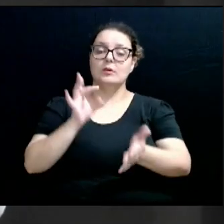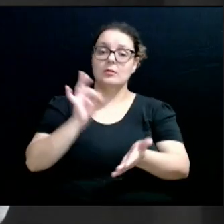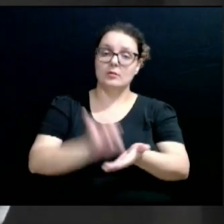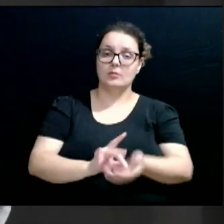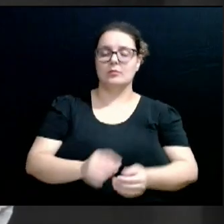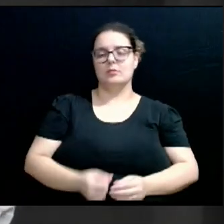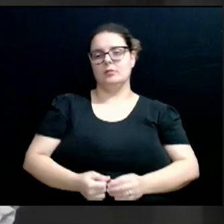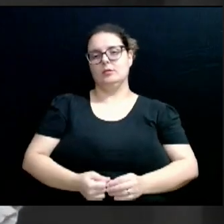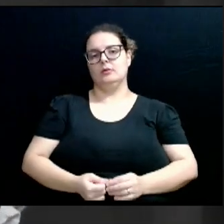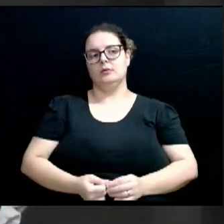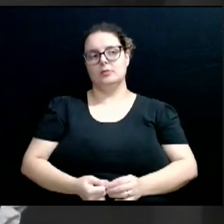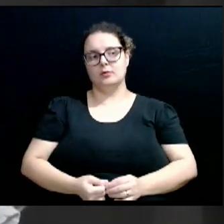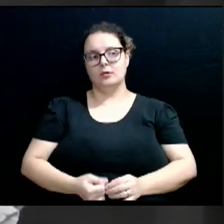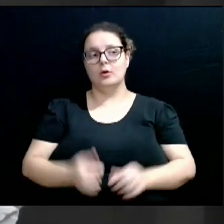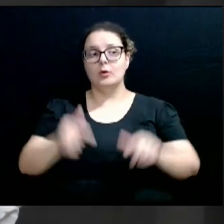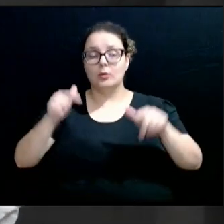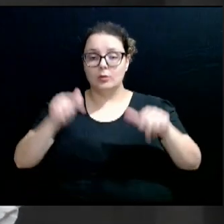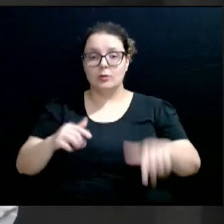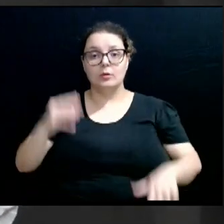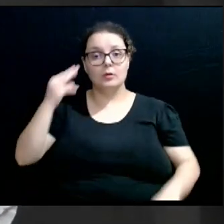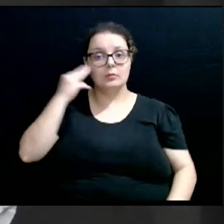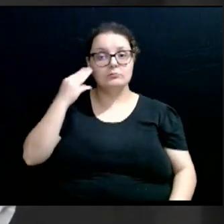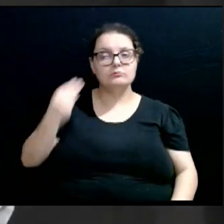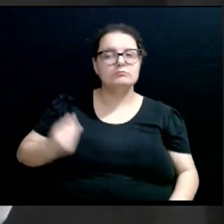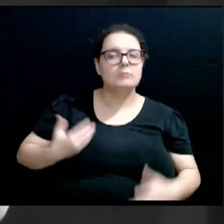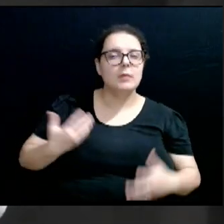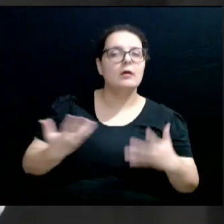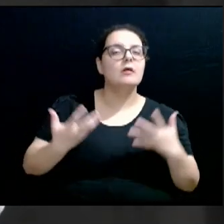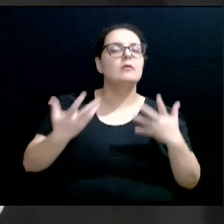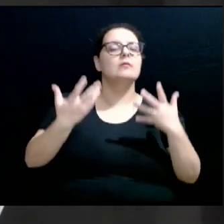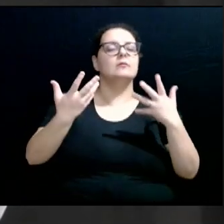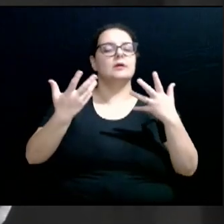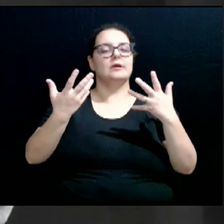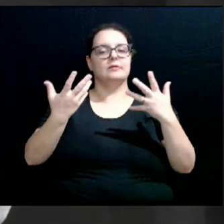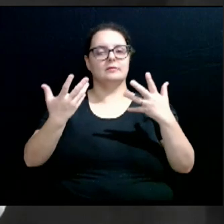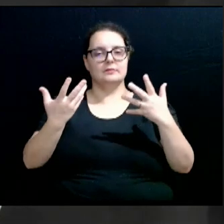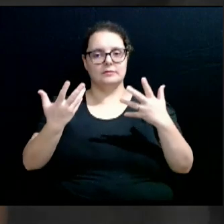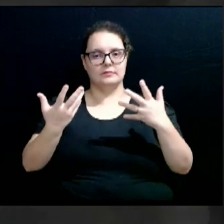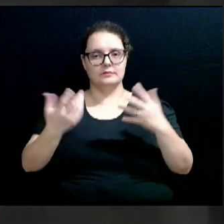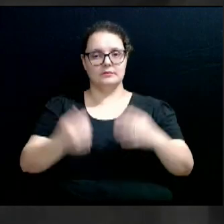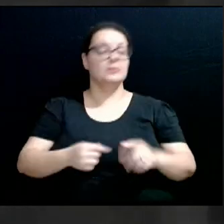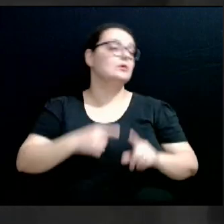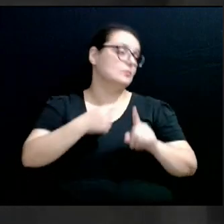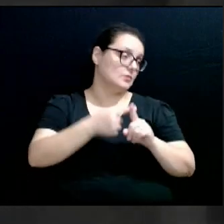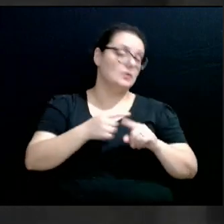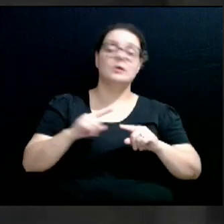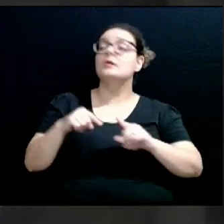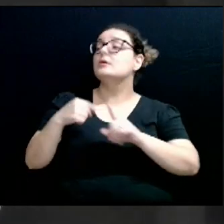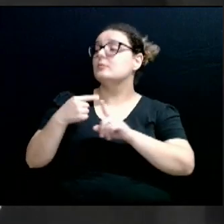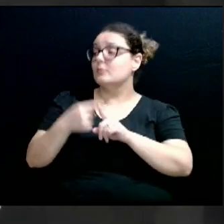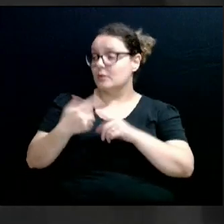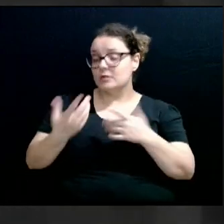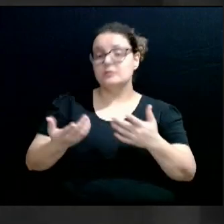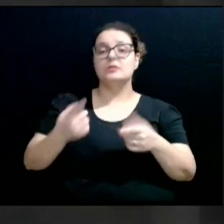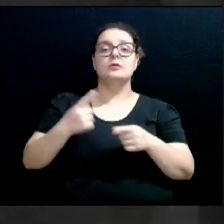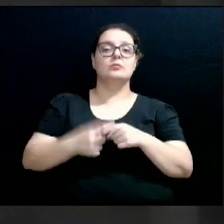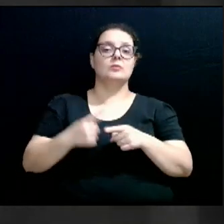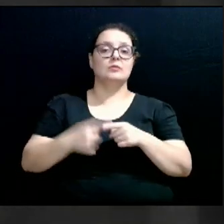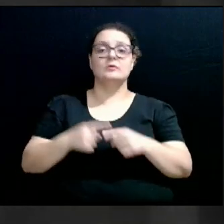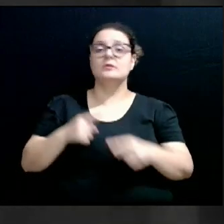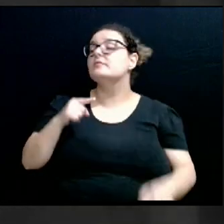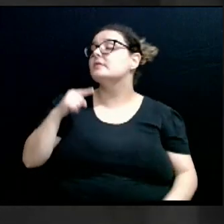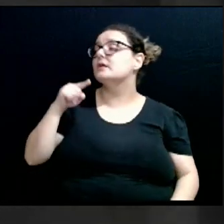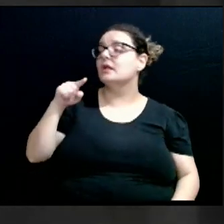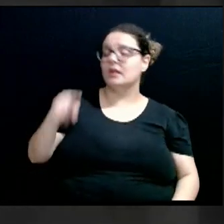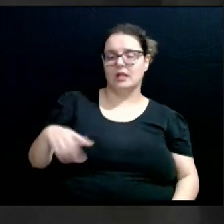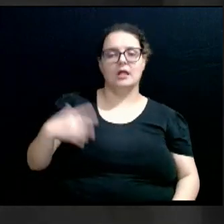memória, mas uma memória viva, né? E positiva, porque você vai lá, você busca,